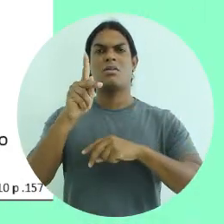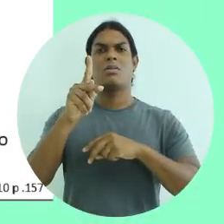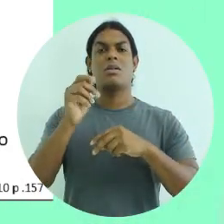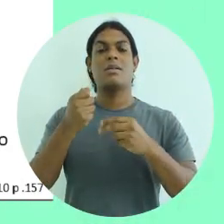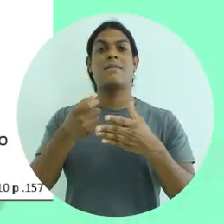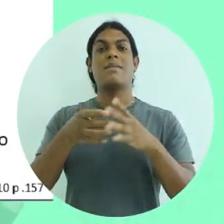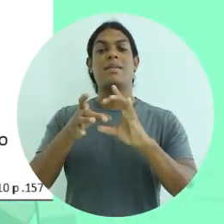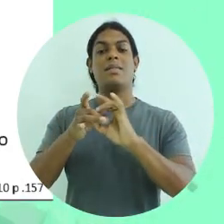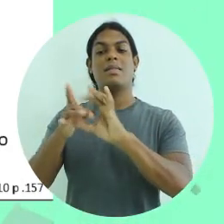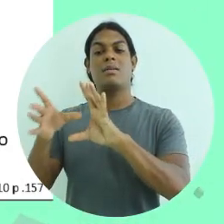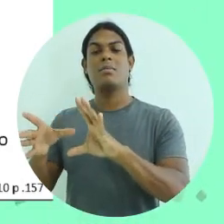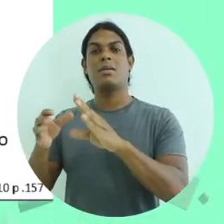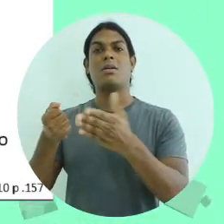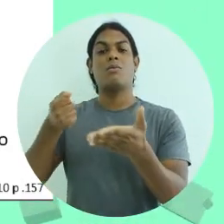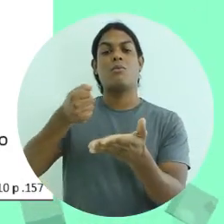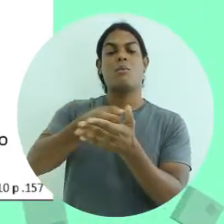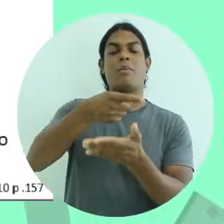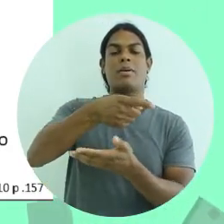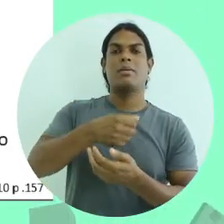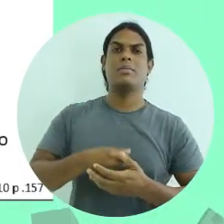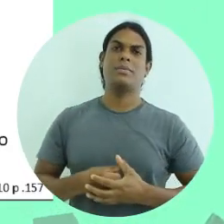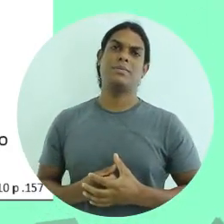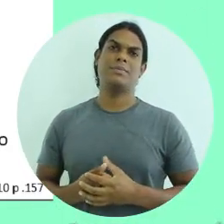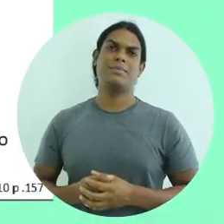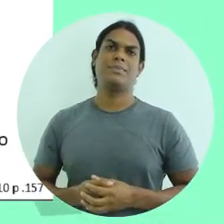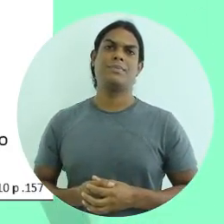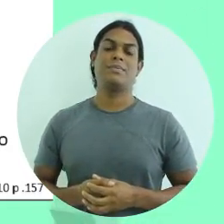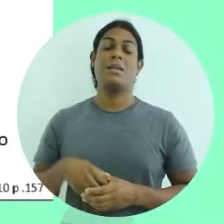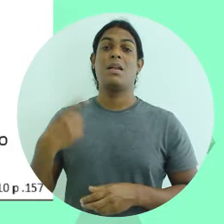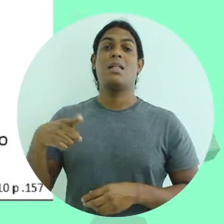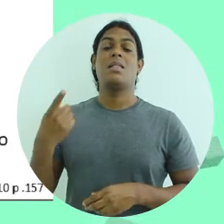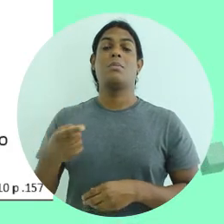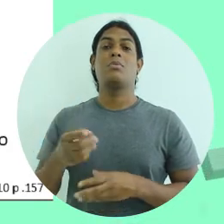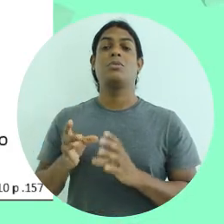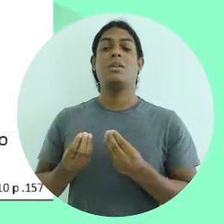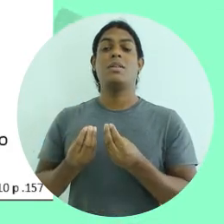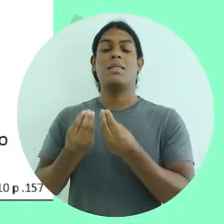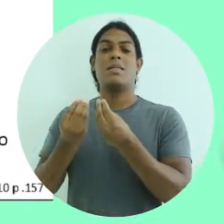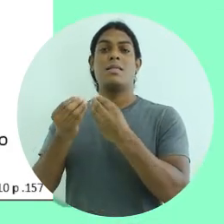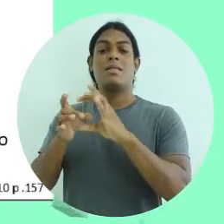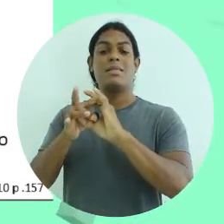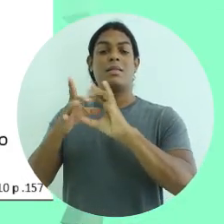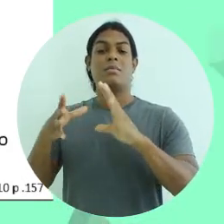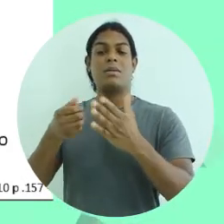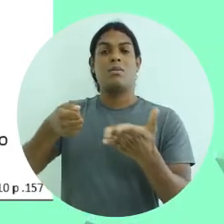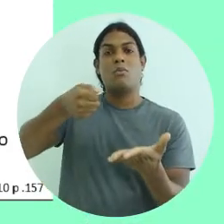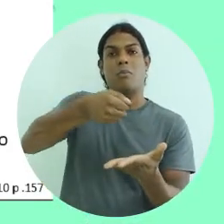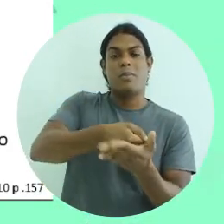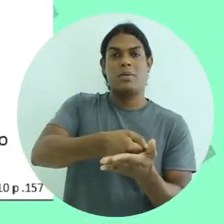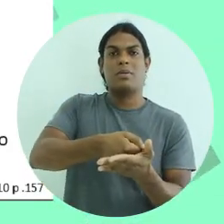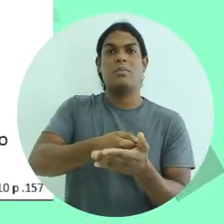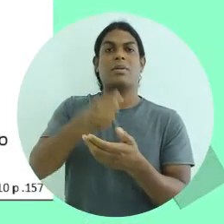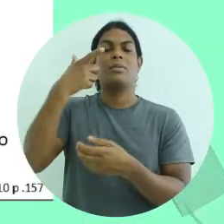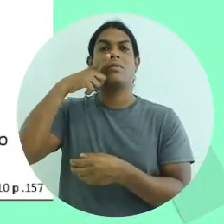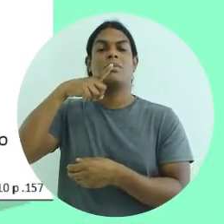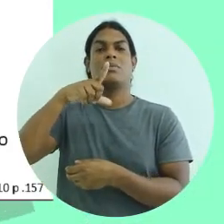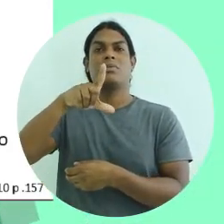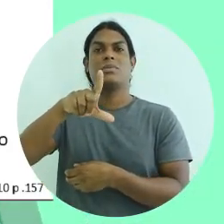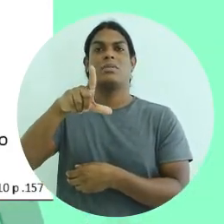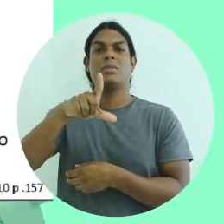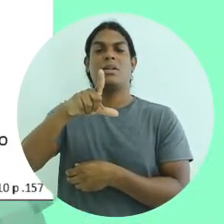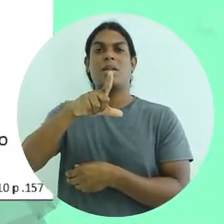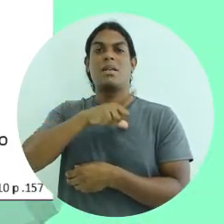da importação. Então, depois que ele libera esse pagamento da importação, né, ele consegue recolher toda